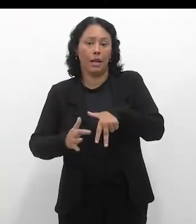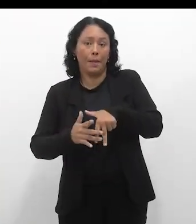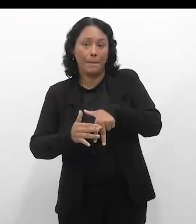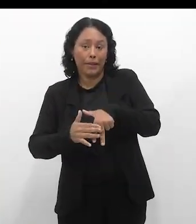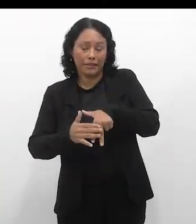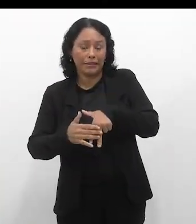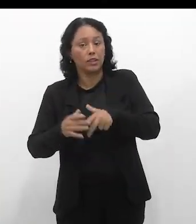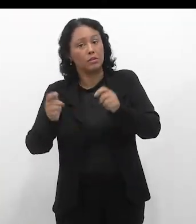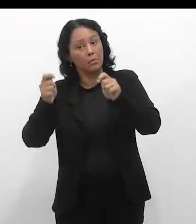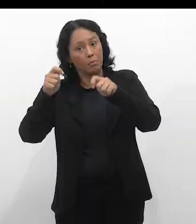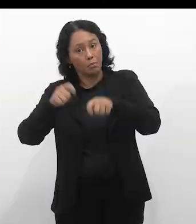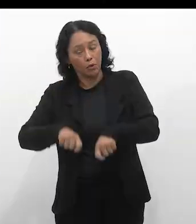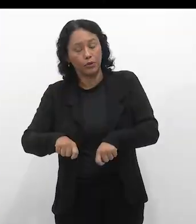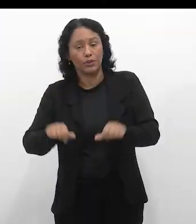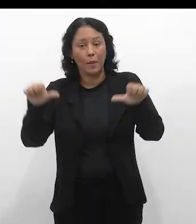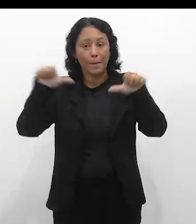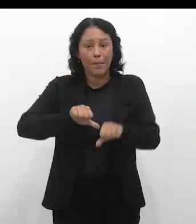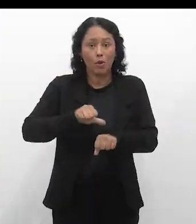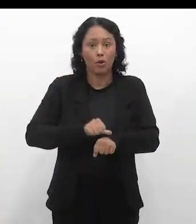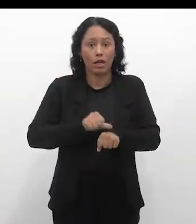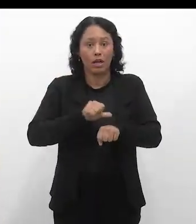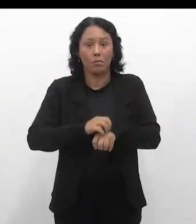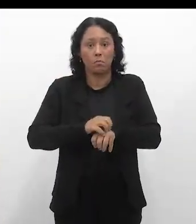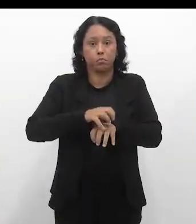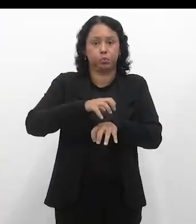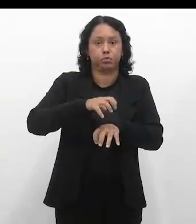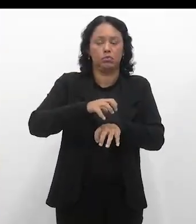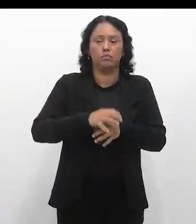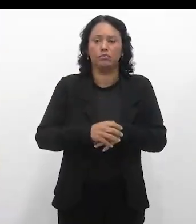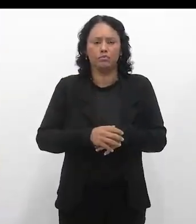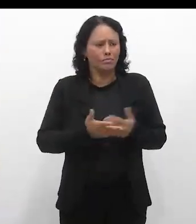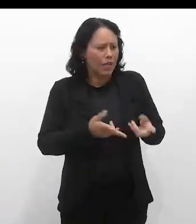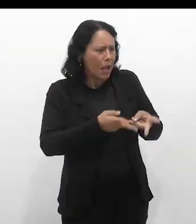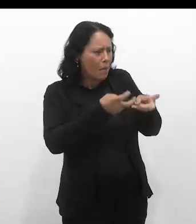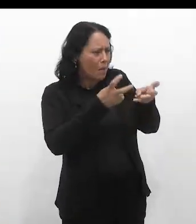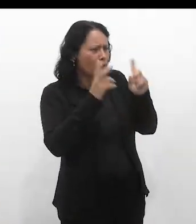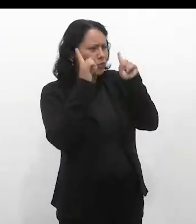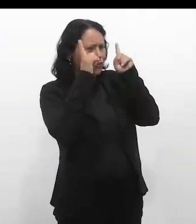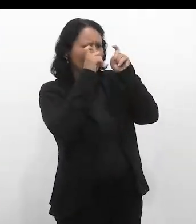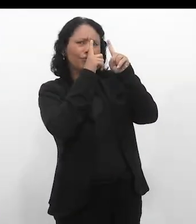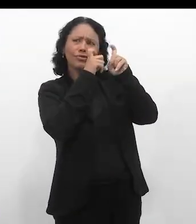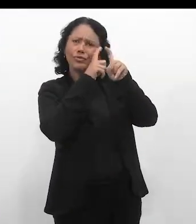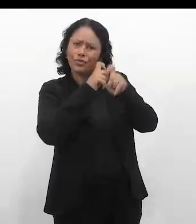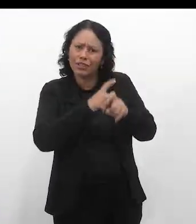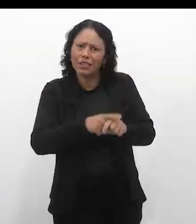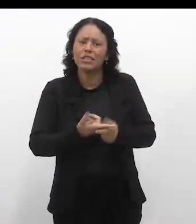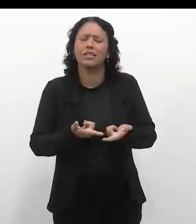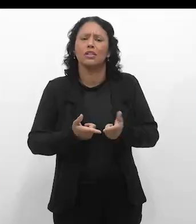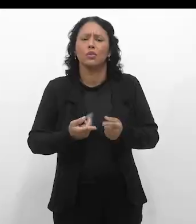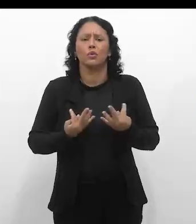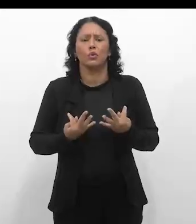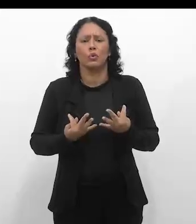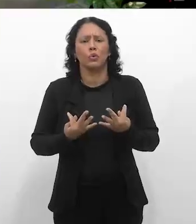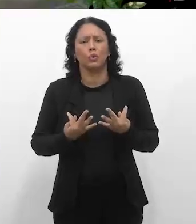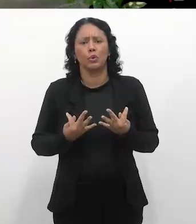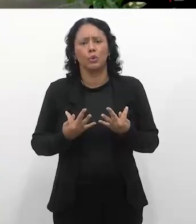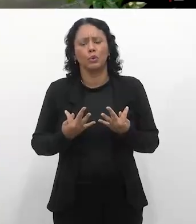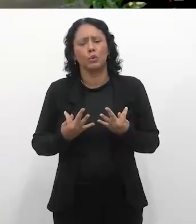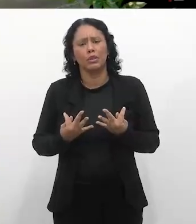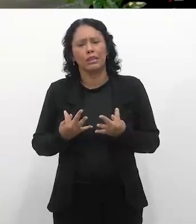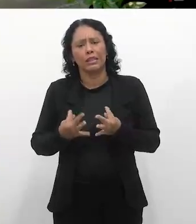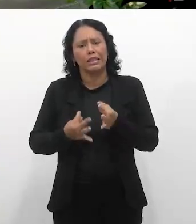piorar a inflamação. Então, Doutor Tiago, a gente percebe, André, que é muito complexo mesmo, né? O tratamento,